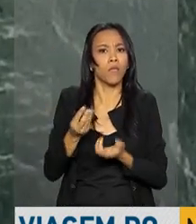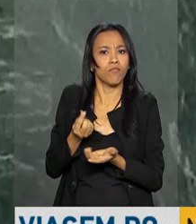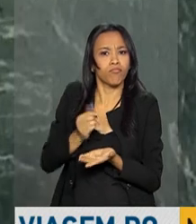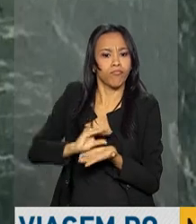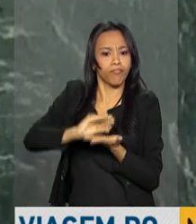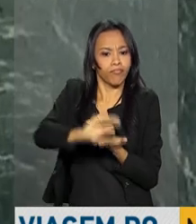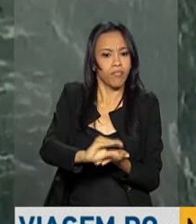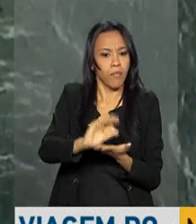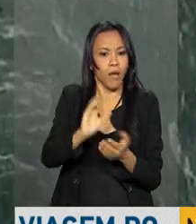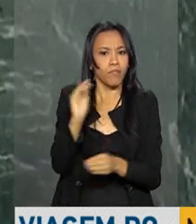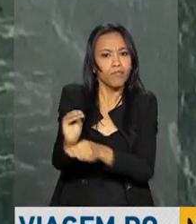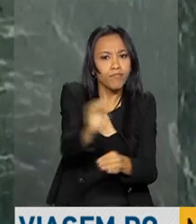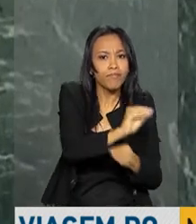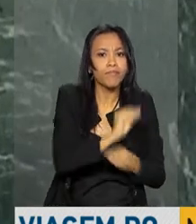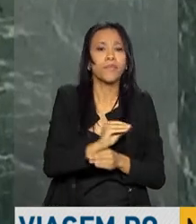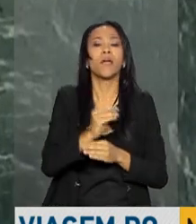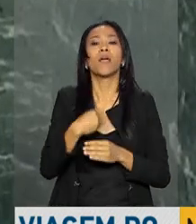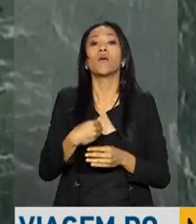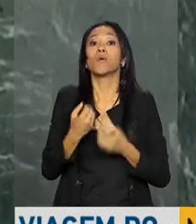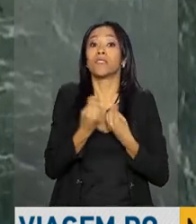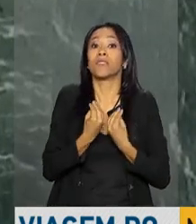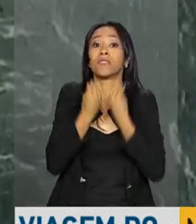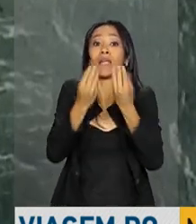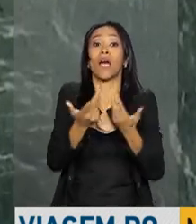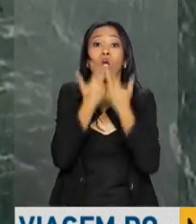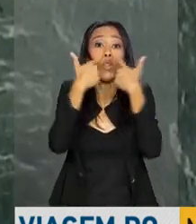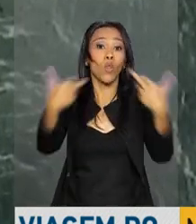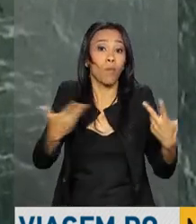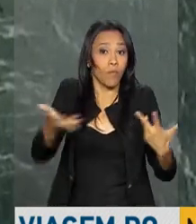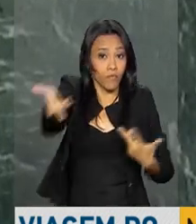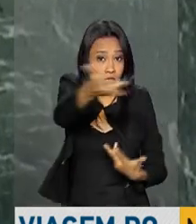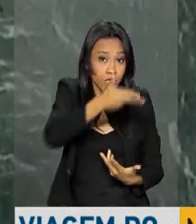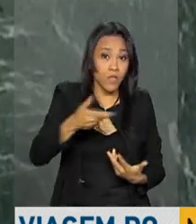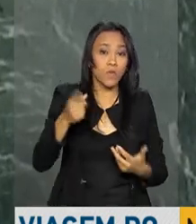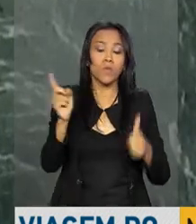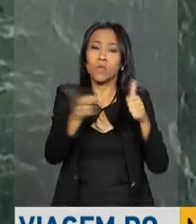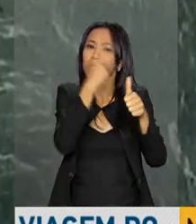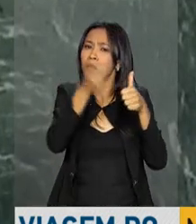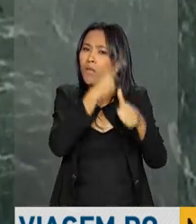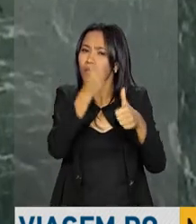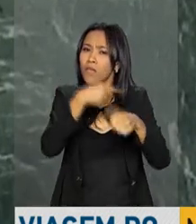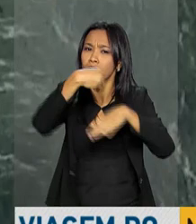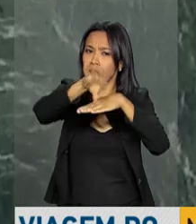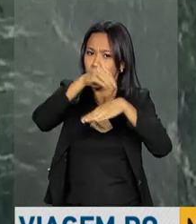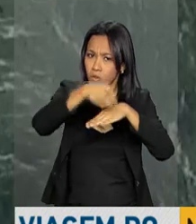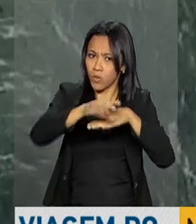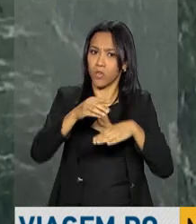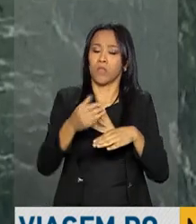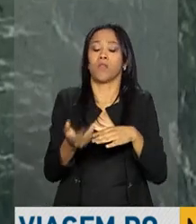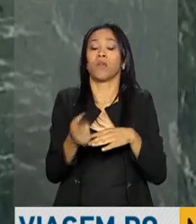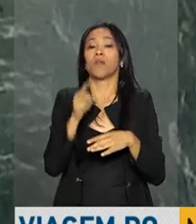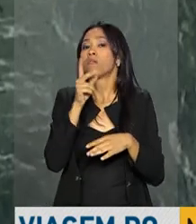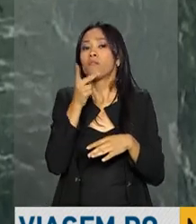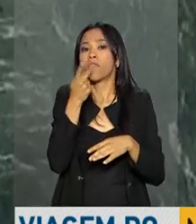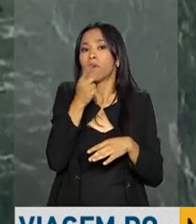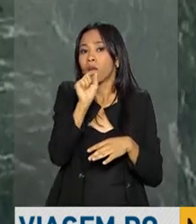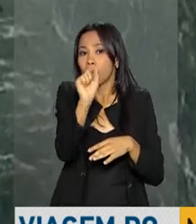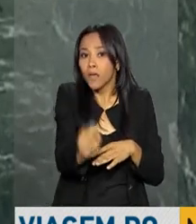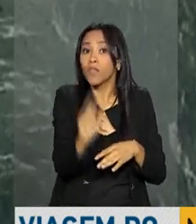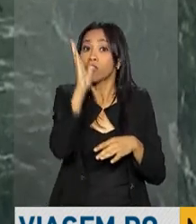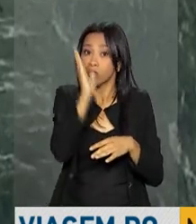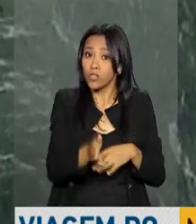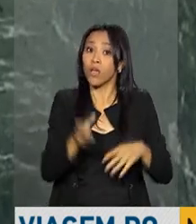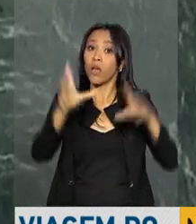trago a boa notícia de que os primeiros dados disponíveis para o último ano já indicam a